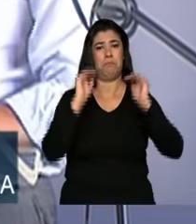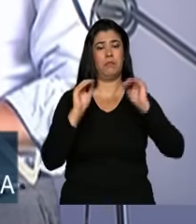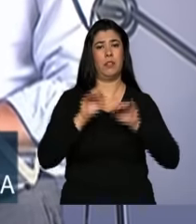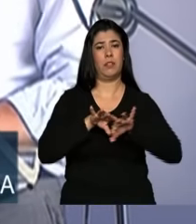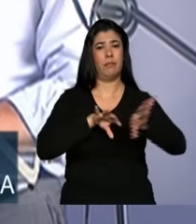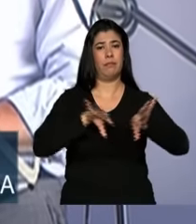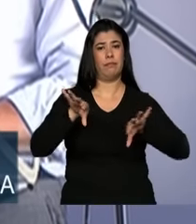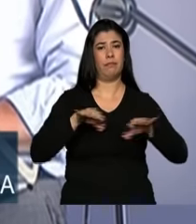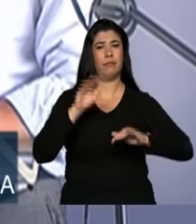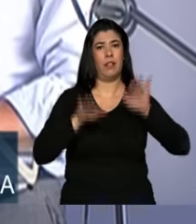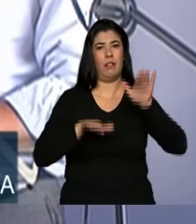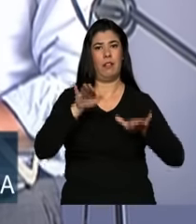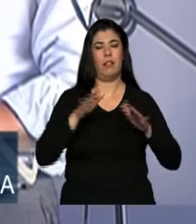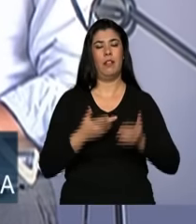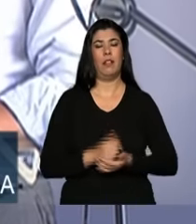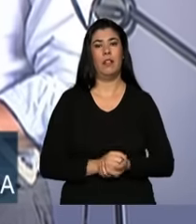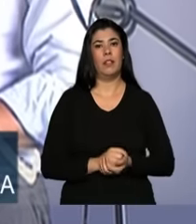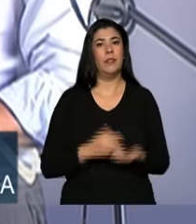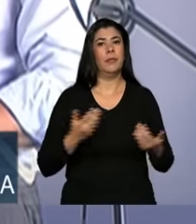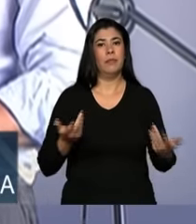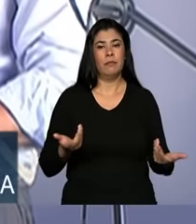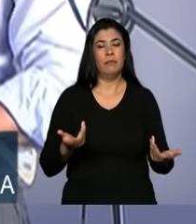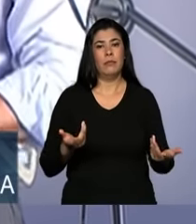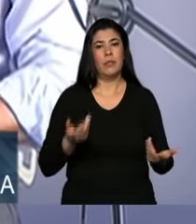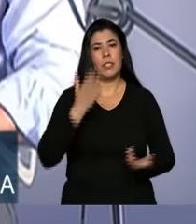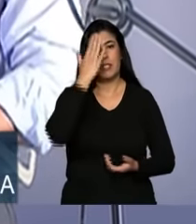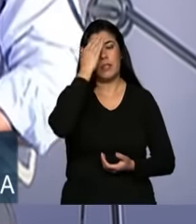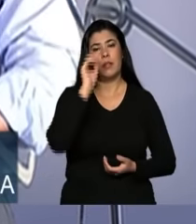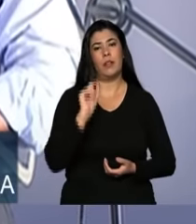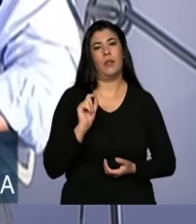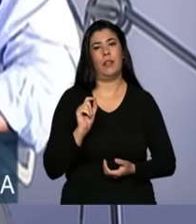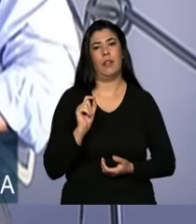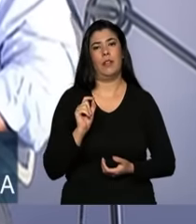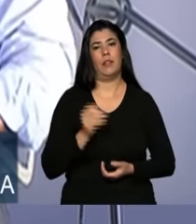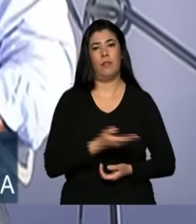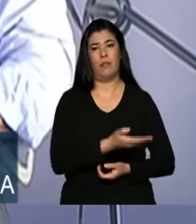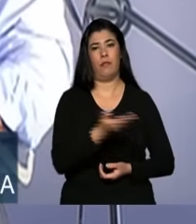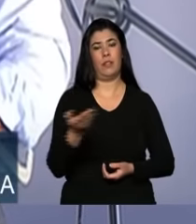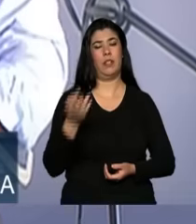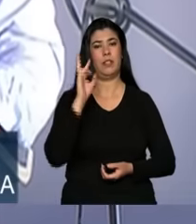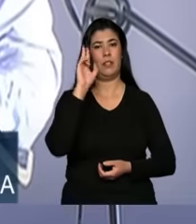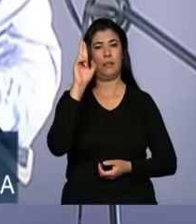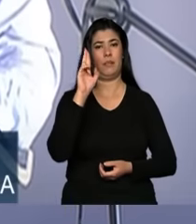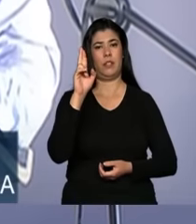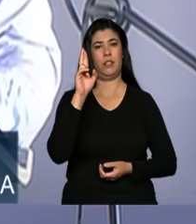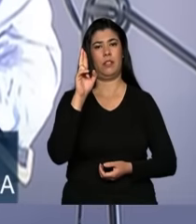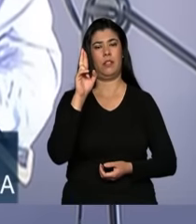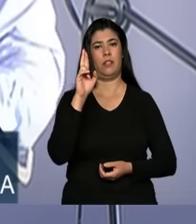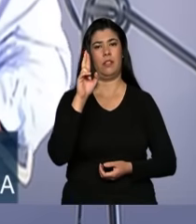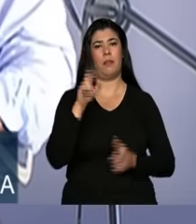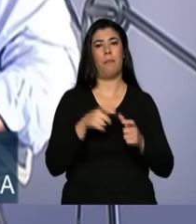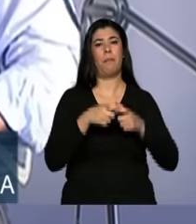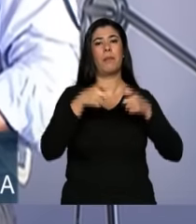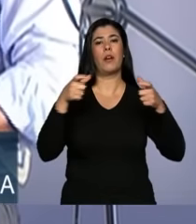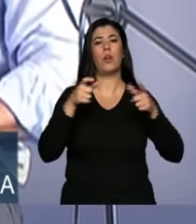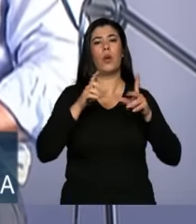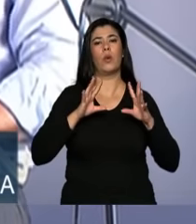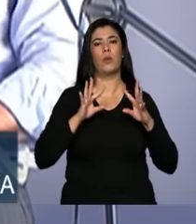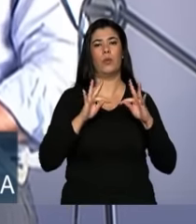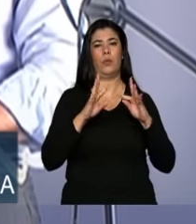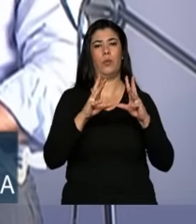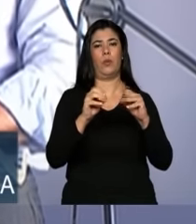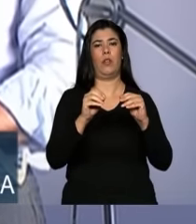200. Portanto, aqui, a grande maioria, a totalidade